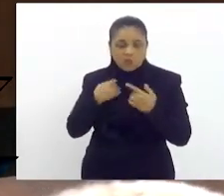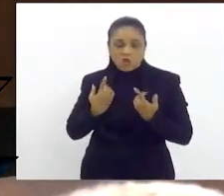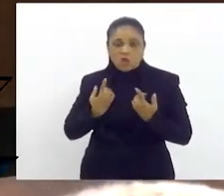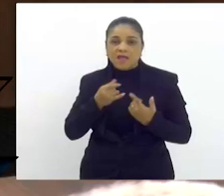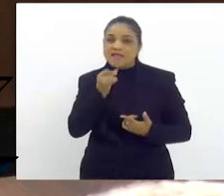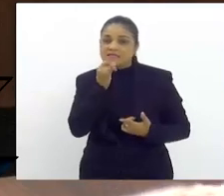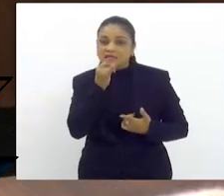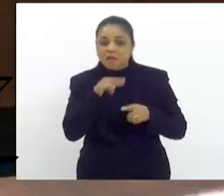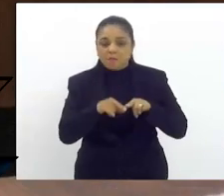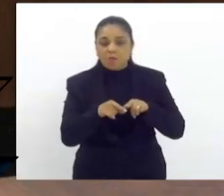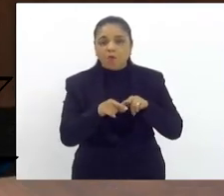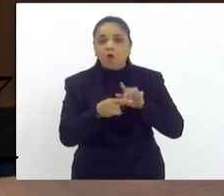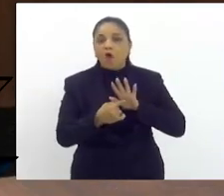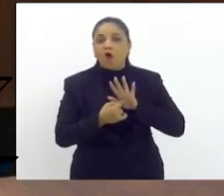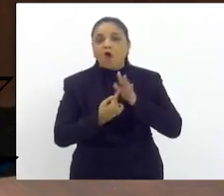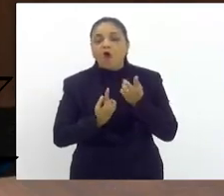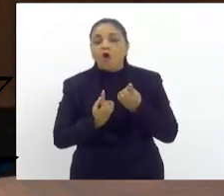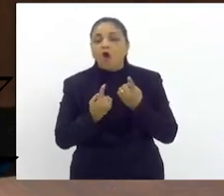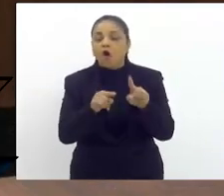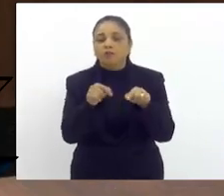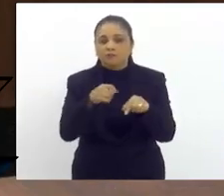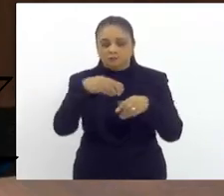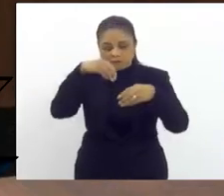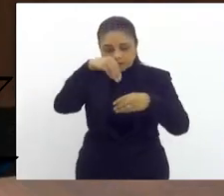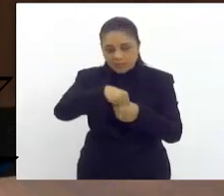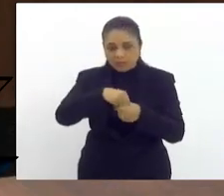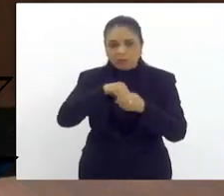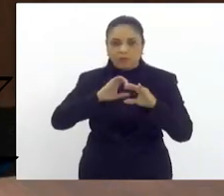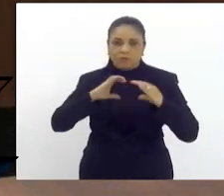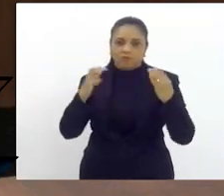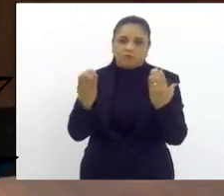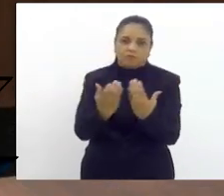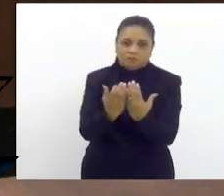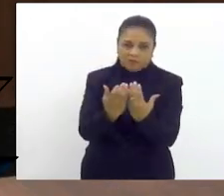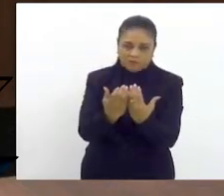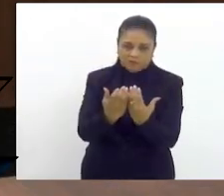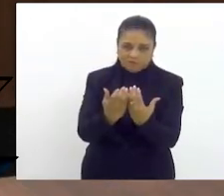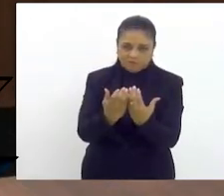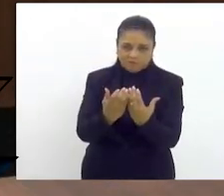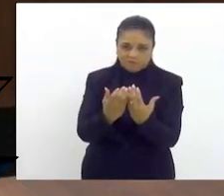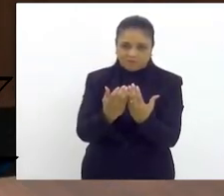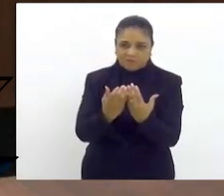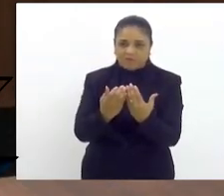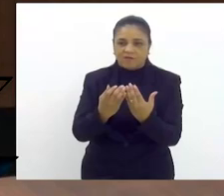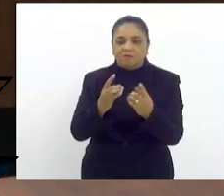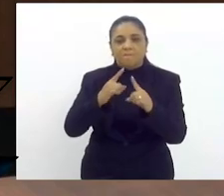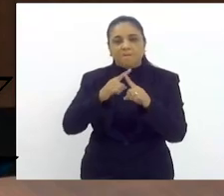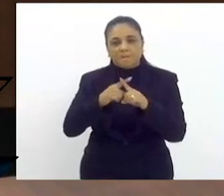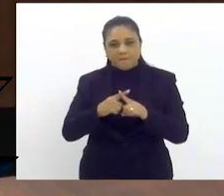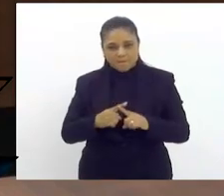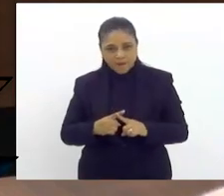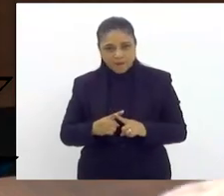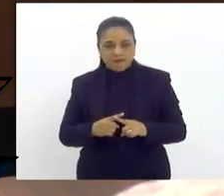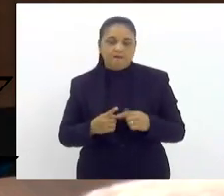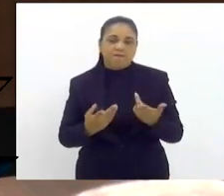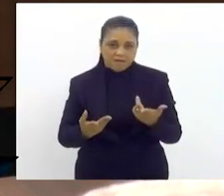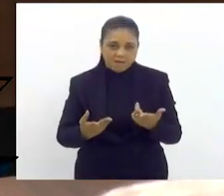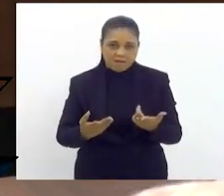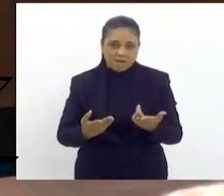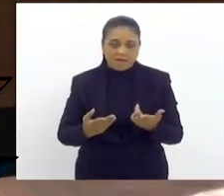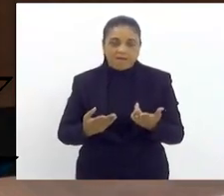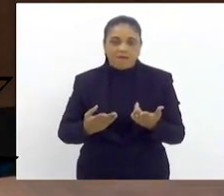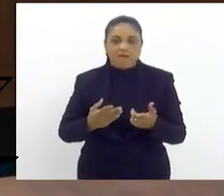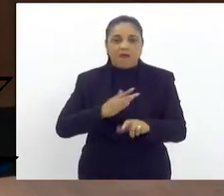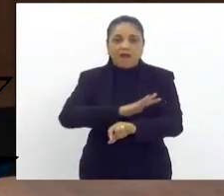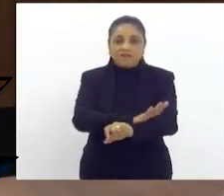dentro do futebol Então eu queria pedir a vossa excelência que ao longo dessa semana nós pudéssemos